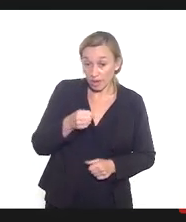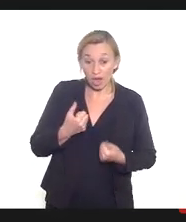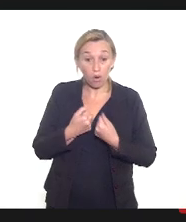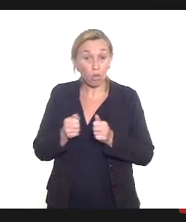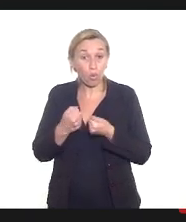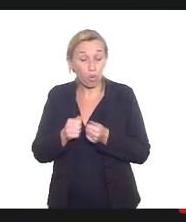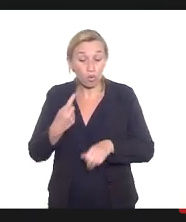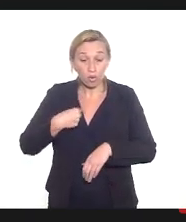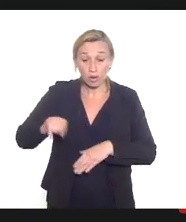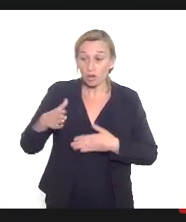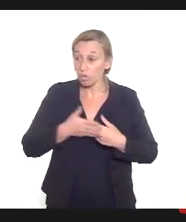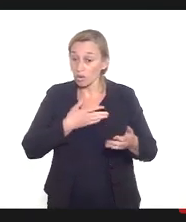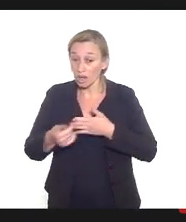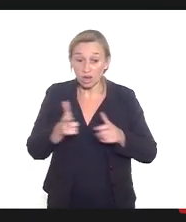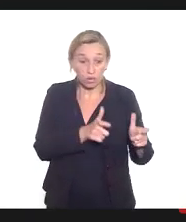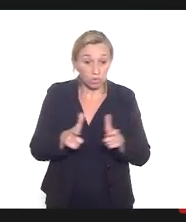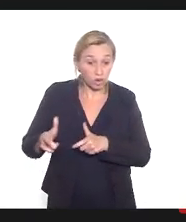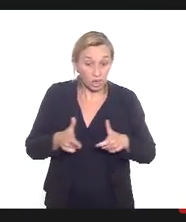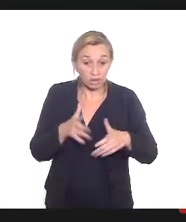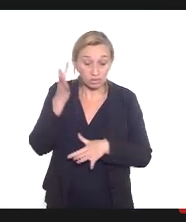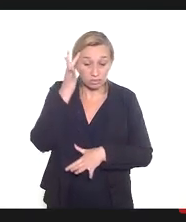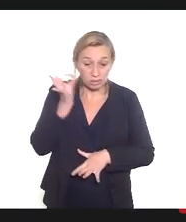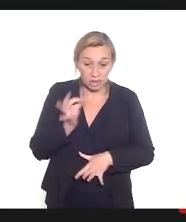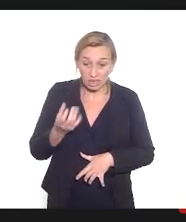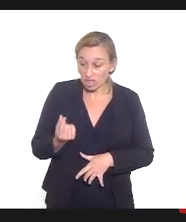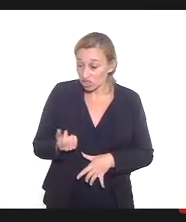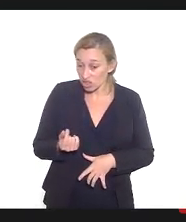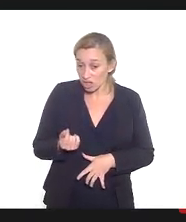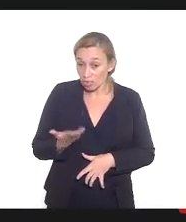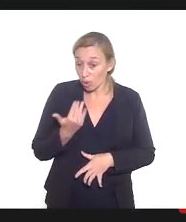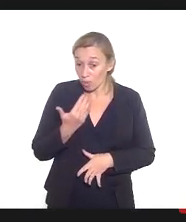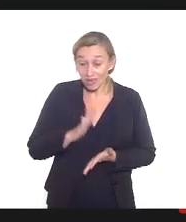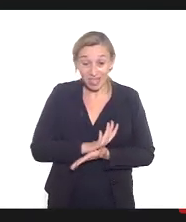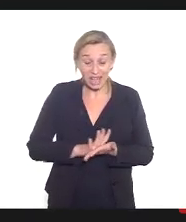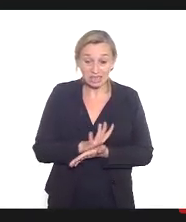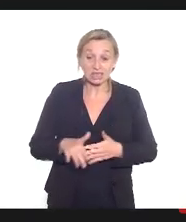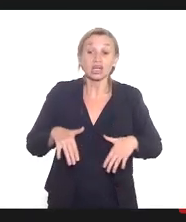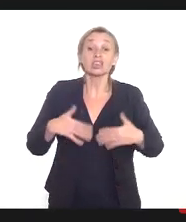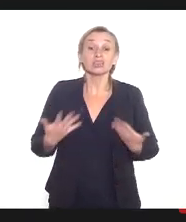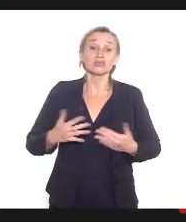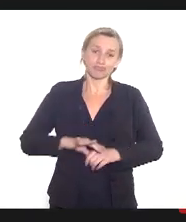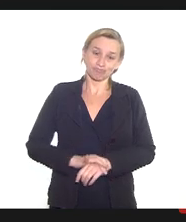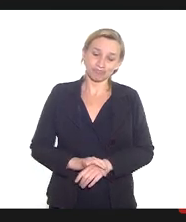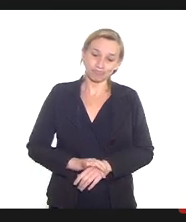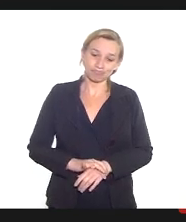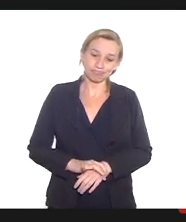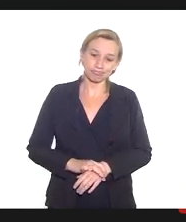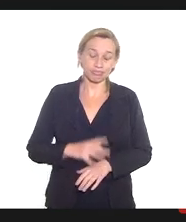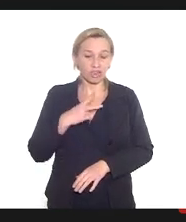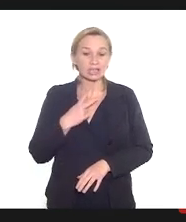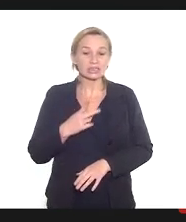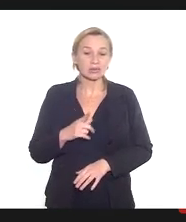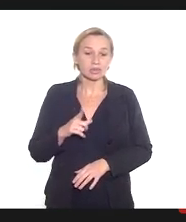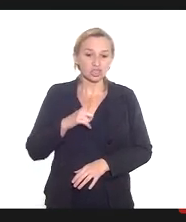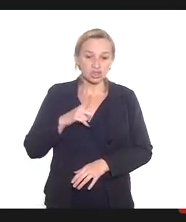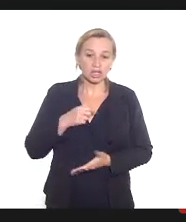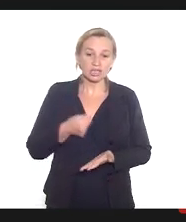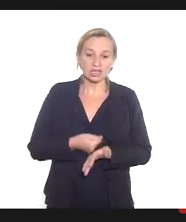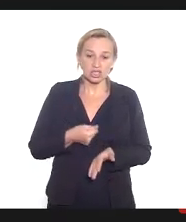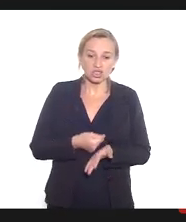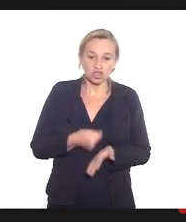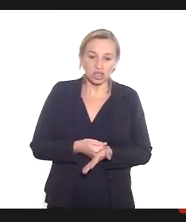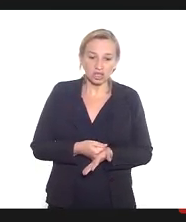ônibus para ir para qualquer lugar que não tem um centavo nem para comer aí a gente fala assim não mas tem a